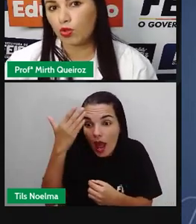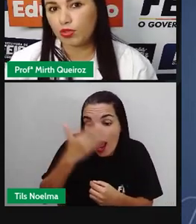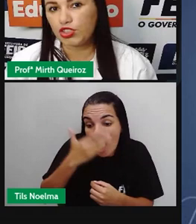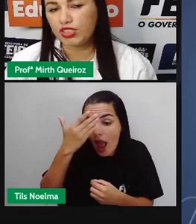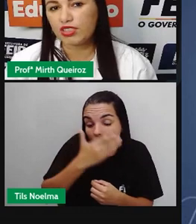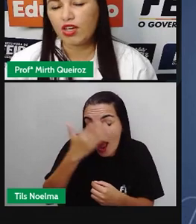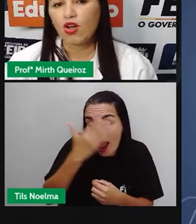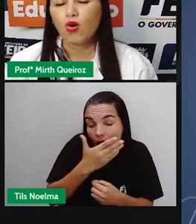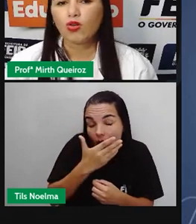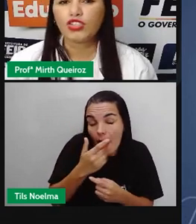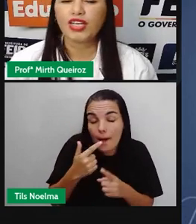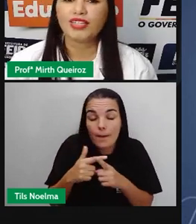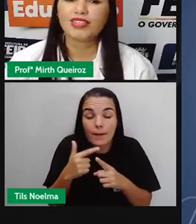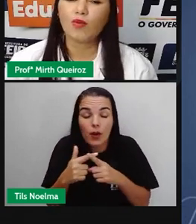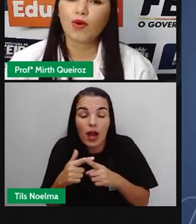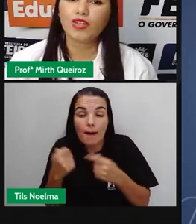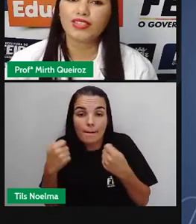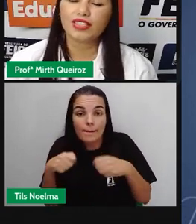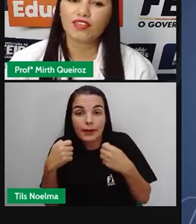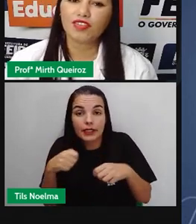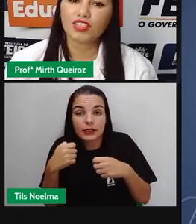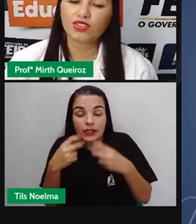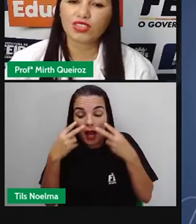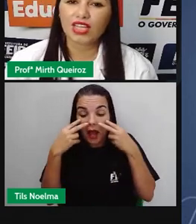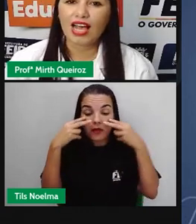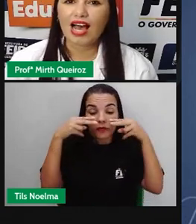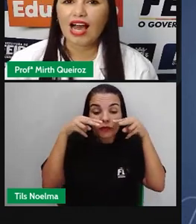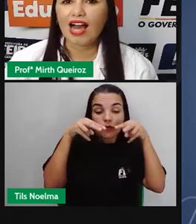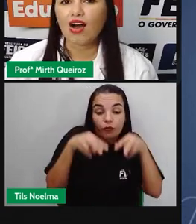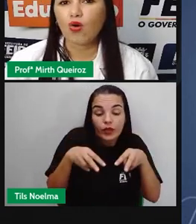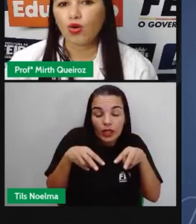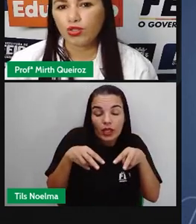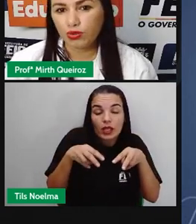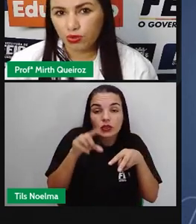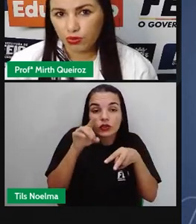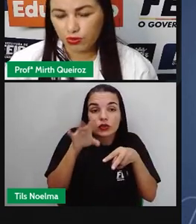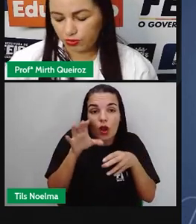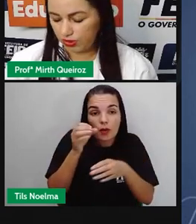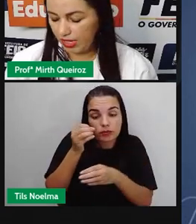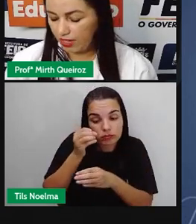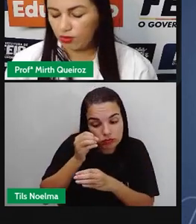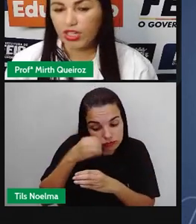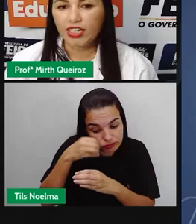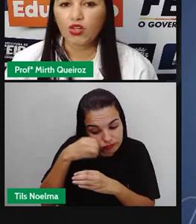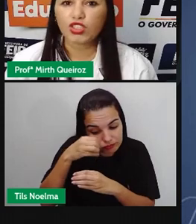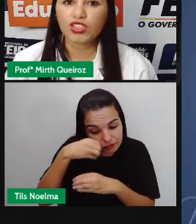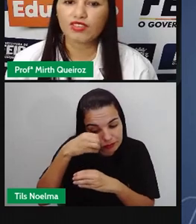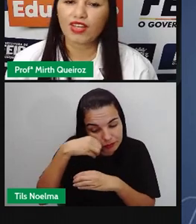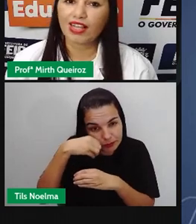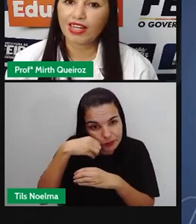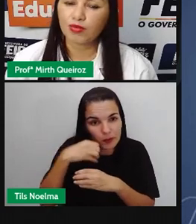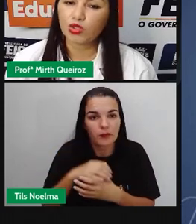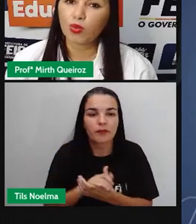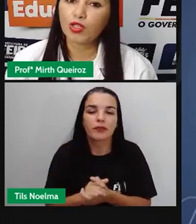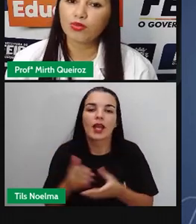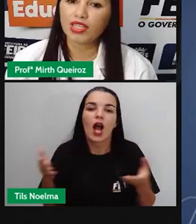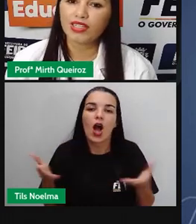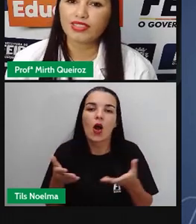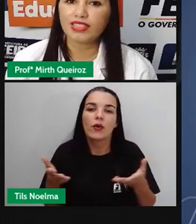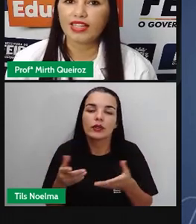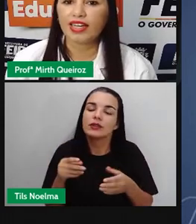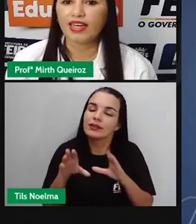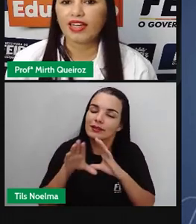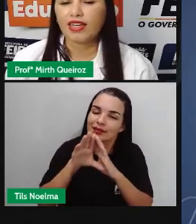como próprio nome diz onde eles não podem ser vistos a olho nu certo E hoje nós falaremos